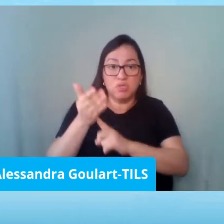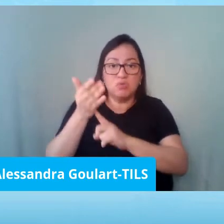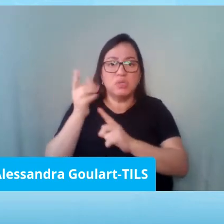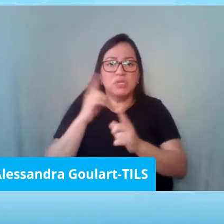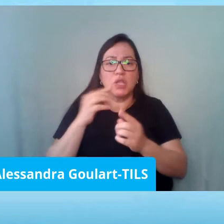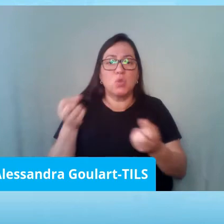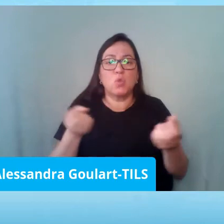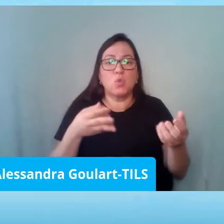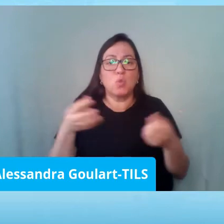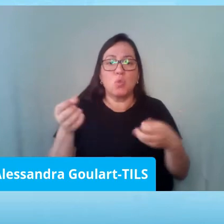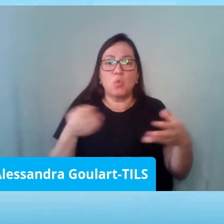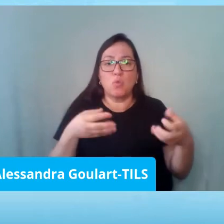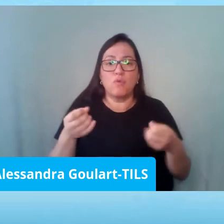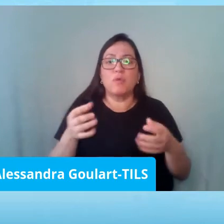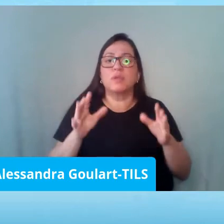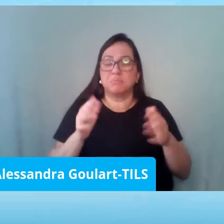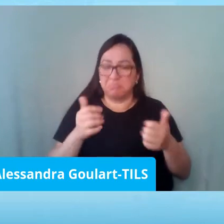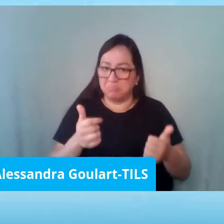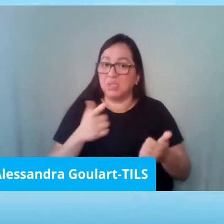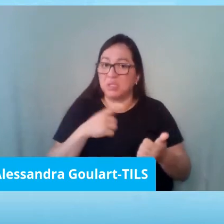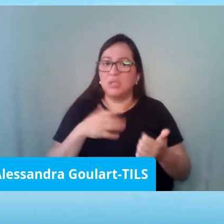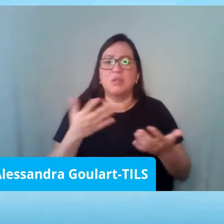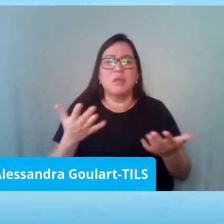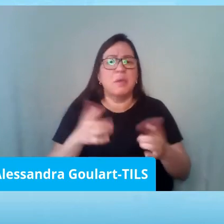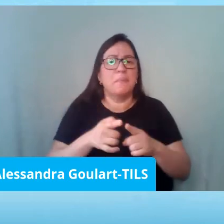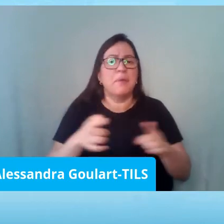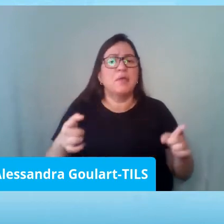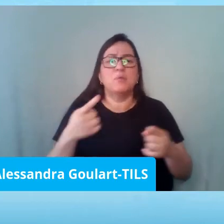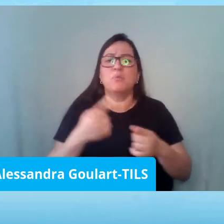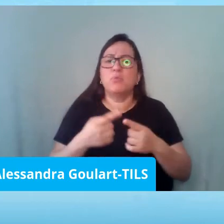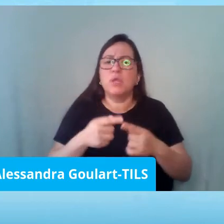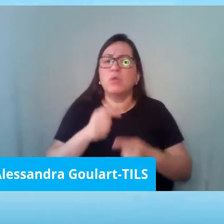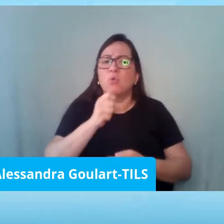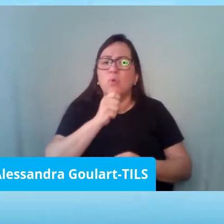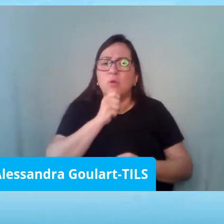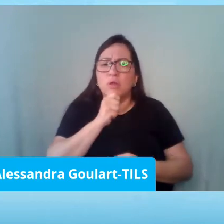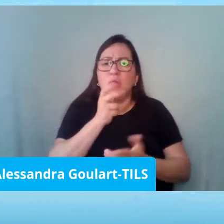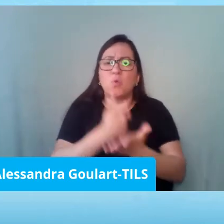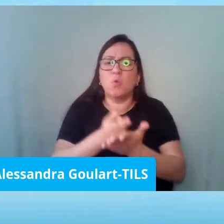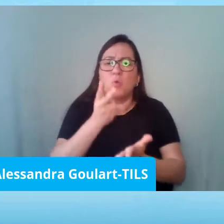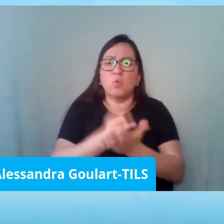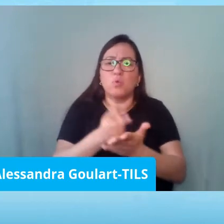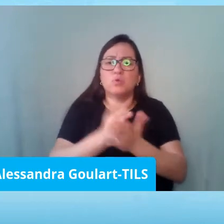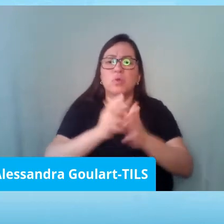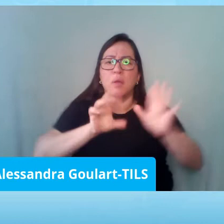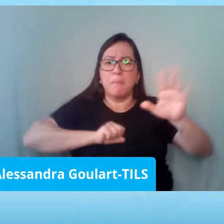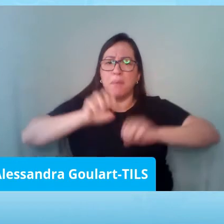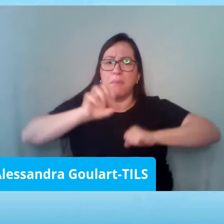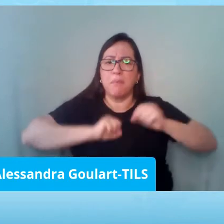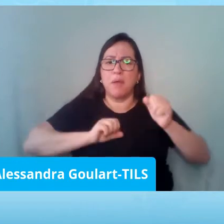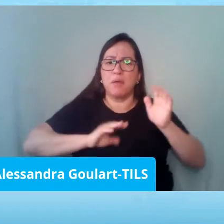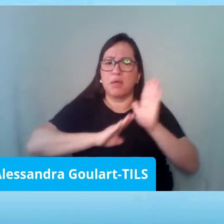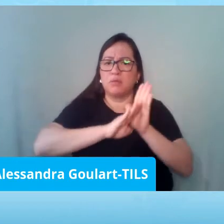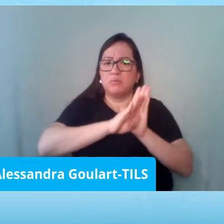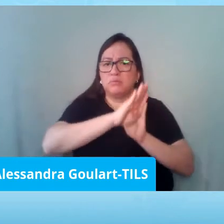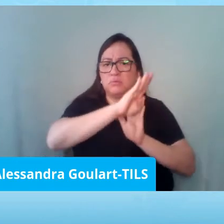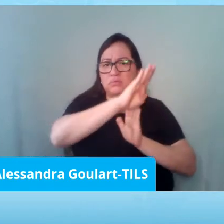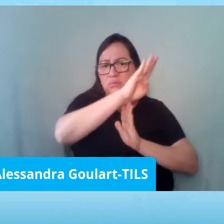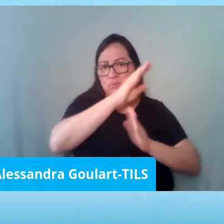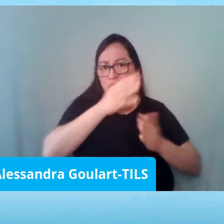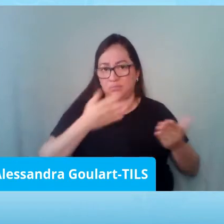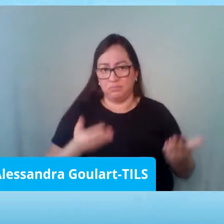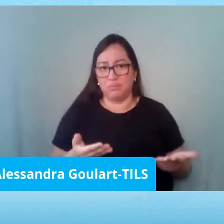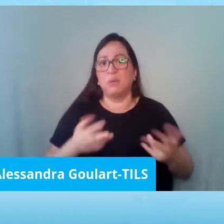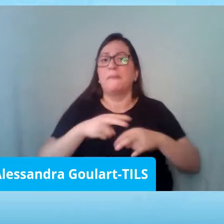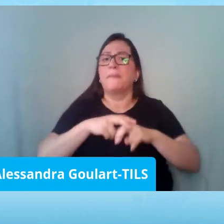não consegue, né? Por que é tão difícil? Por que a gente está tão longe? Eu acho que é um pouco isso que a gente tem que conversar durante essa nossa manhã.